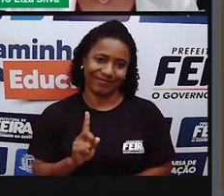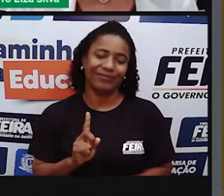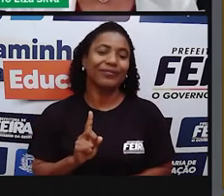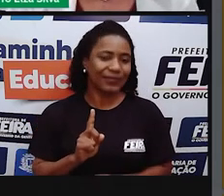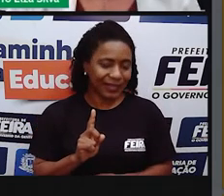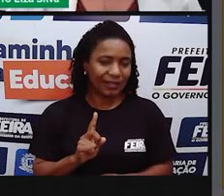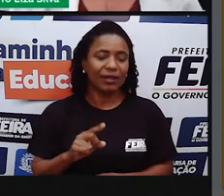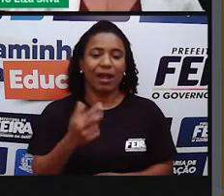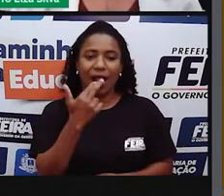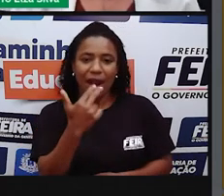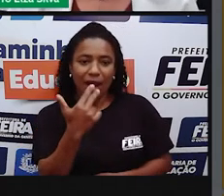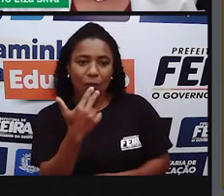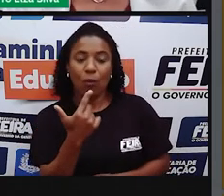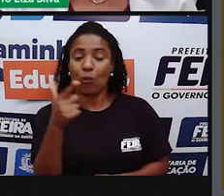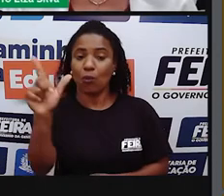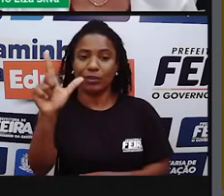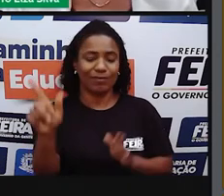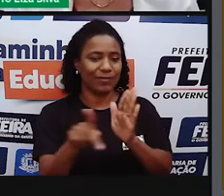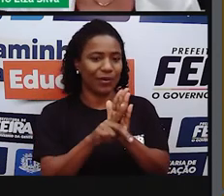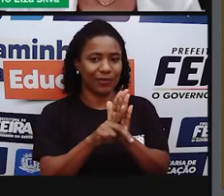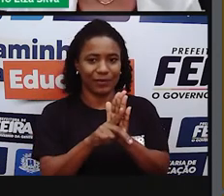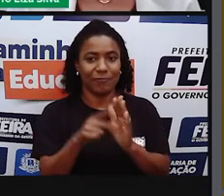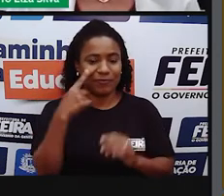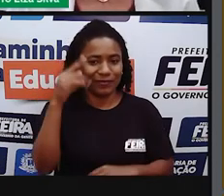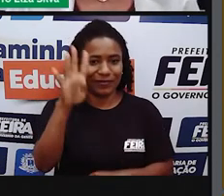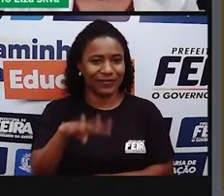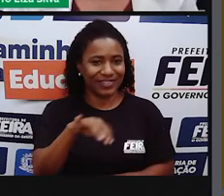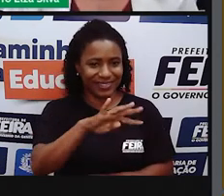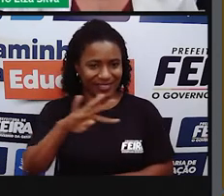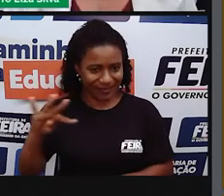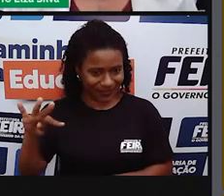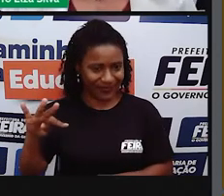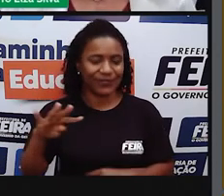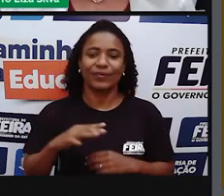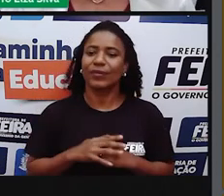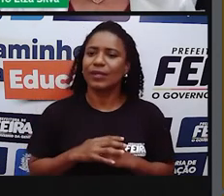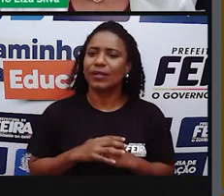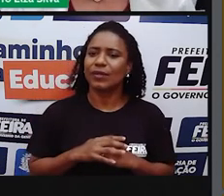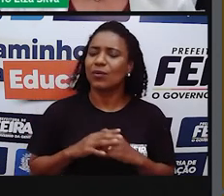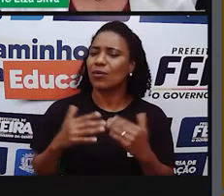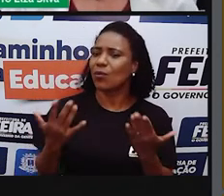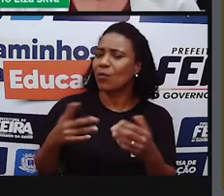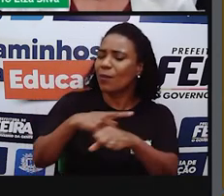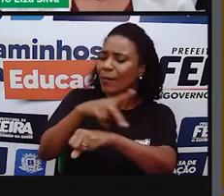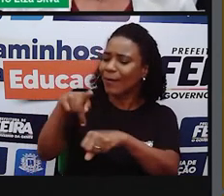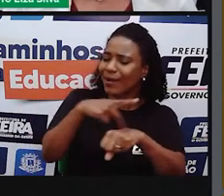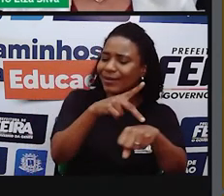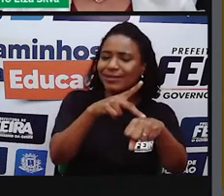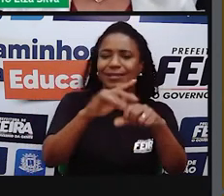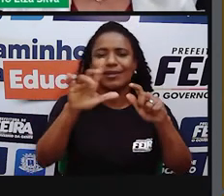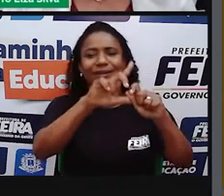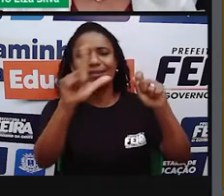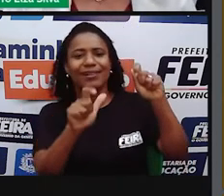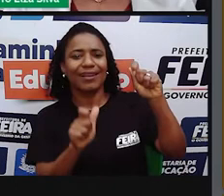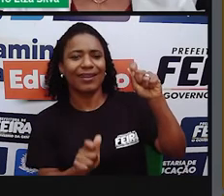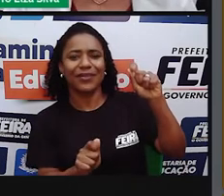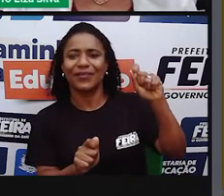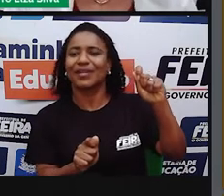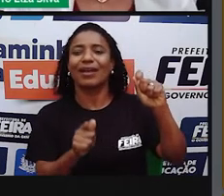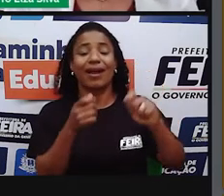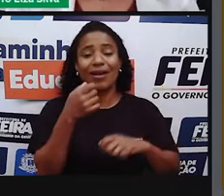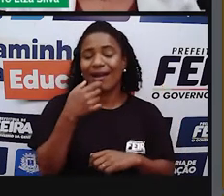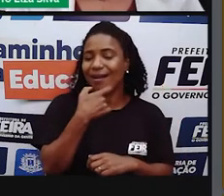inglesa. Então vejamos a tabela. Quais os países da África, então, que falam inglês como língua